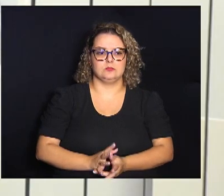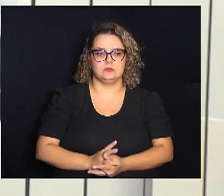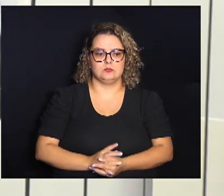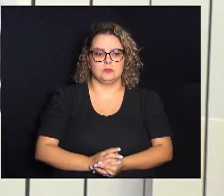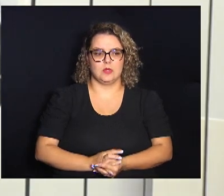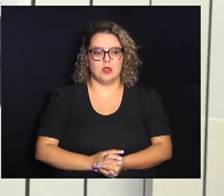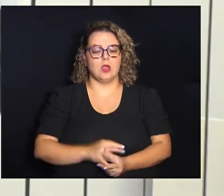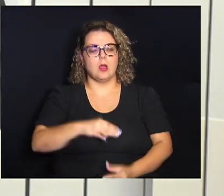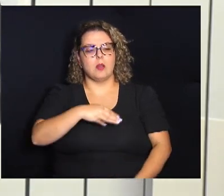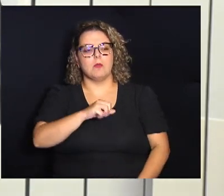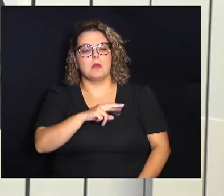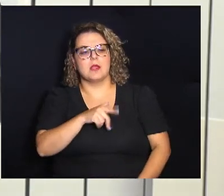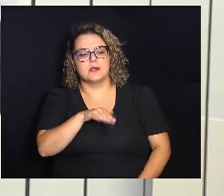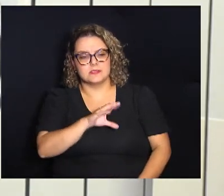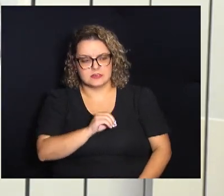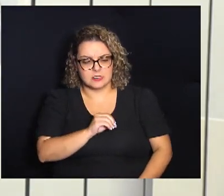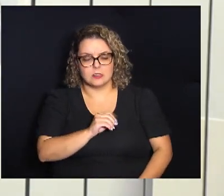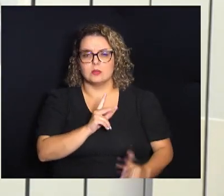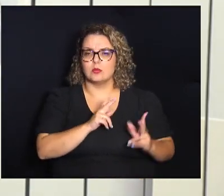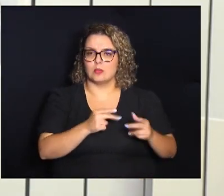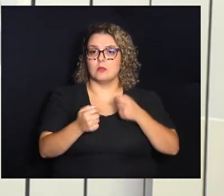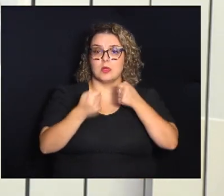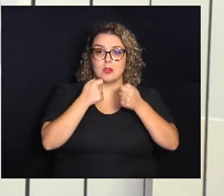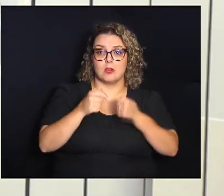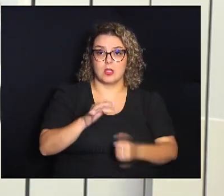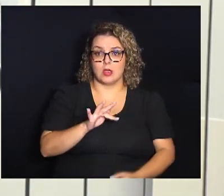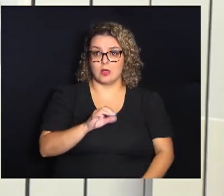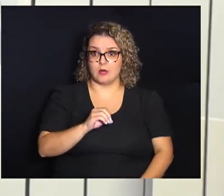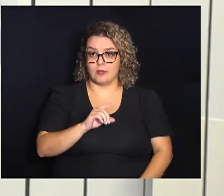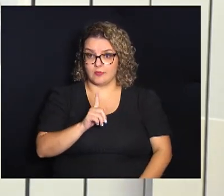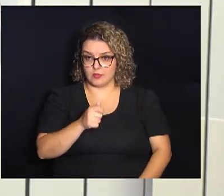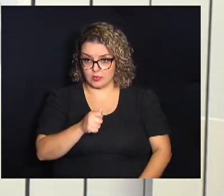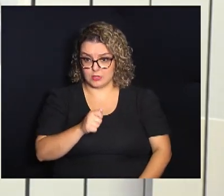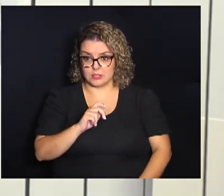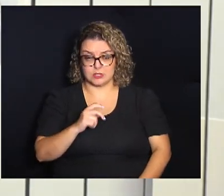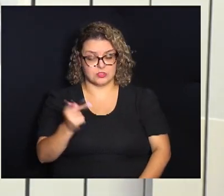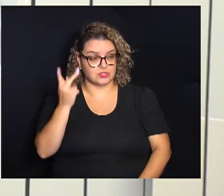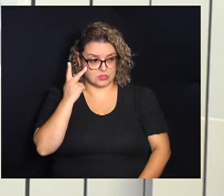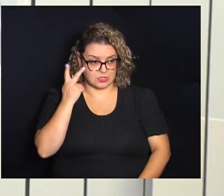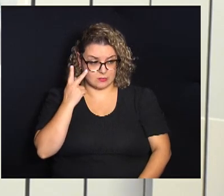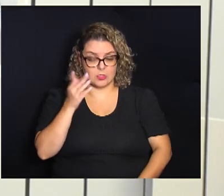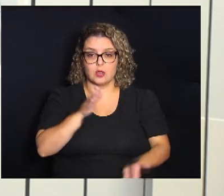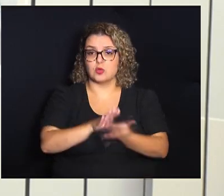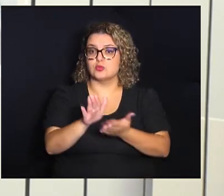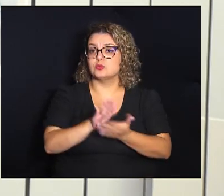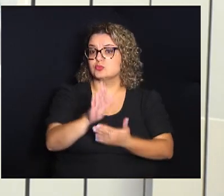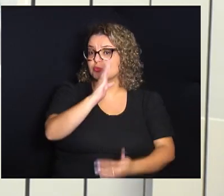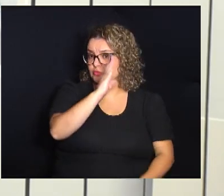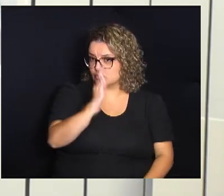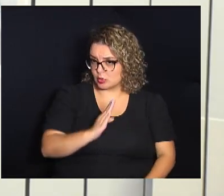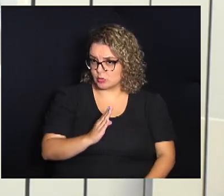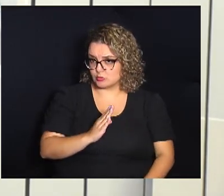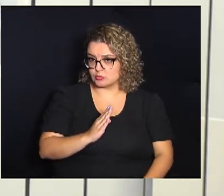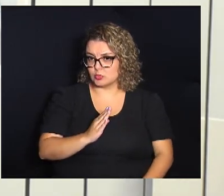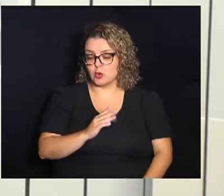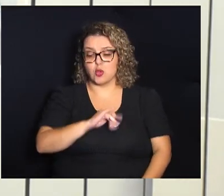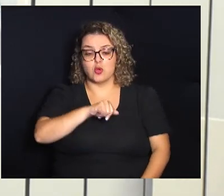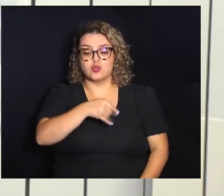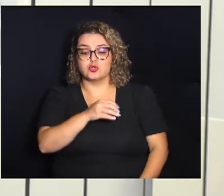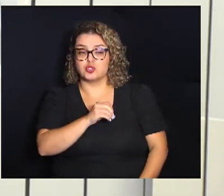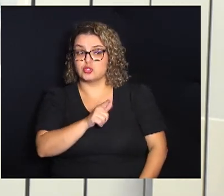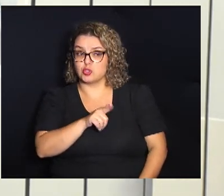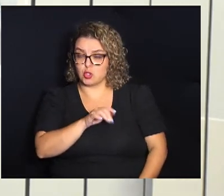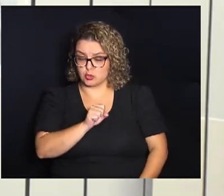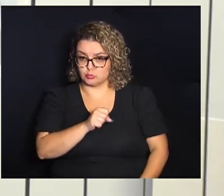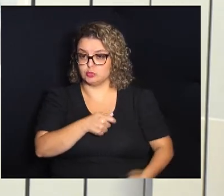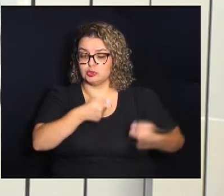Marcelo, de acordo com uma reportagem da Folha de São Paulo, os gastos dos brasileiros com jogos e apostas